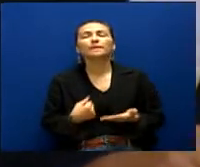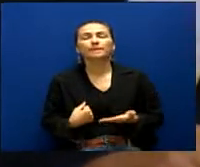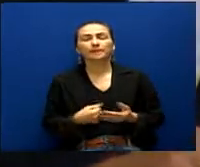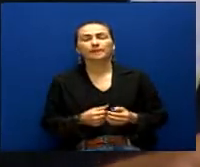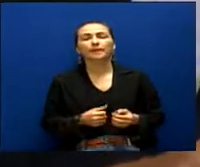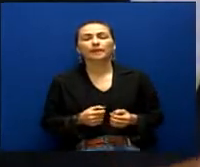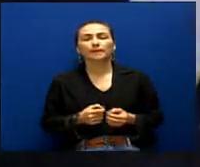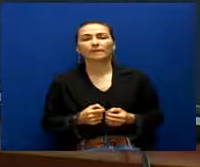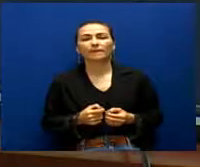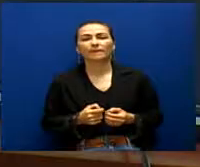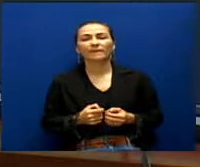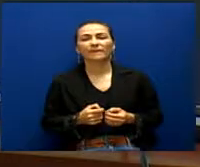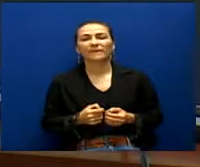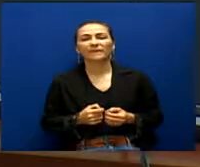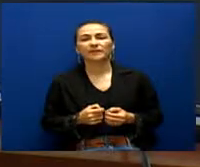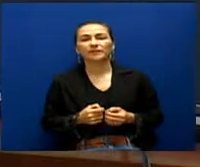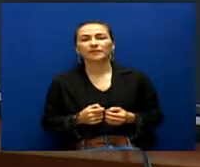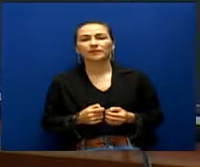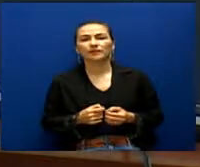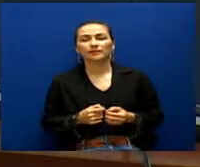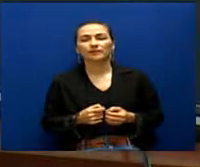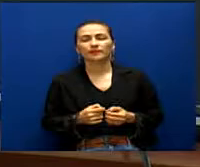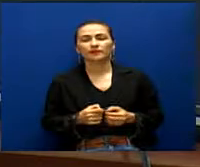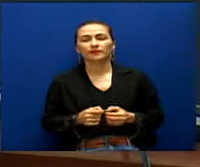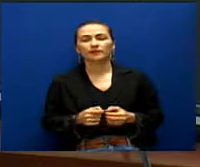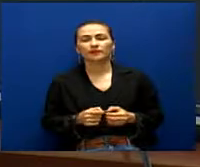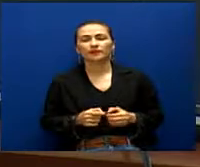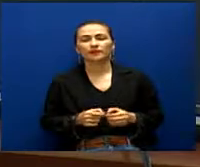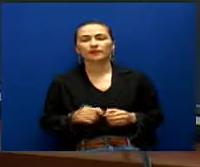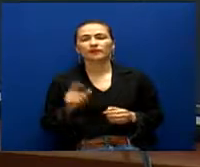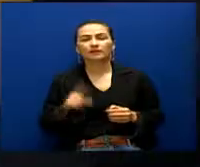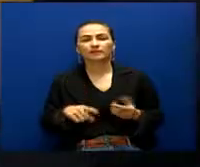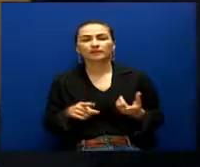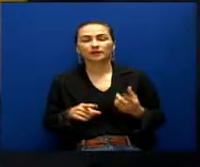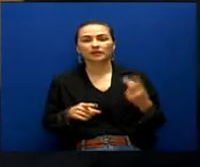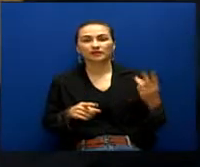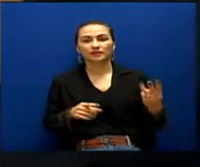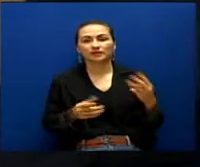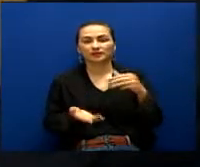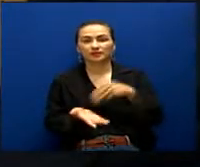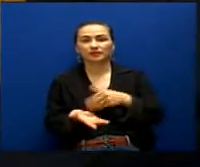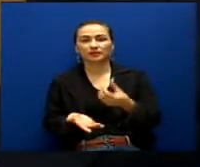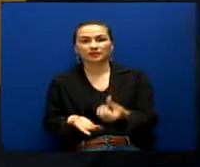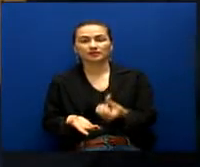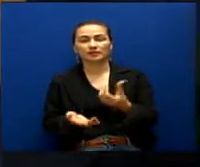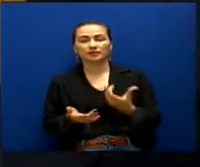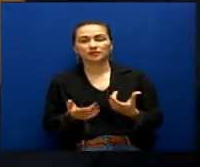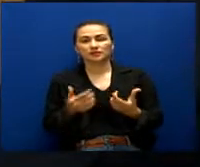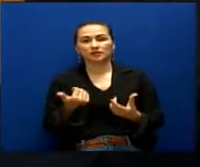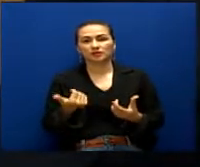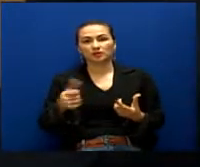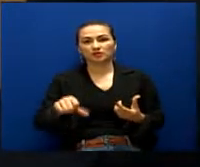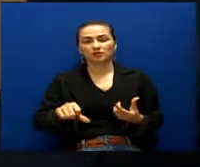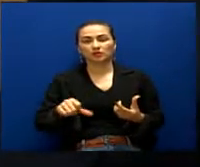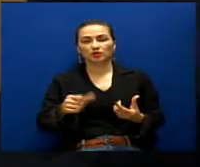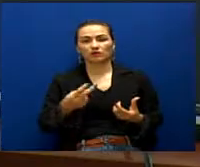então, as de parecer favorável, por favor. Então, vou colocar 3 a 6, a 9, a 17, a 18, a 19, a 20, a 21, a 22,